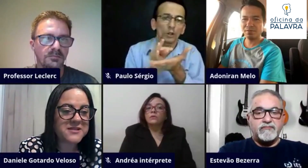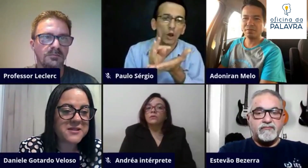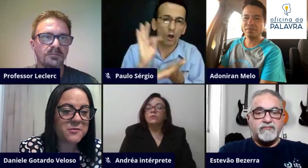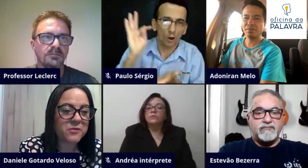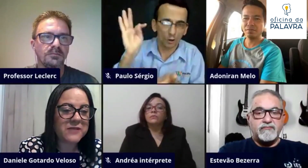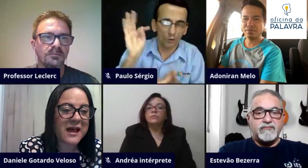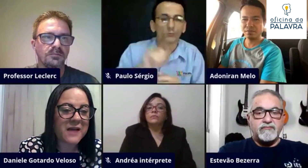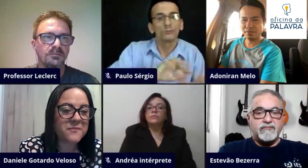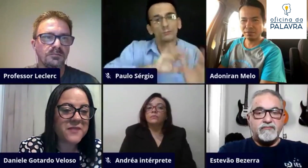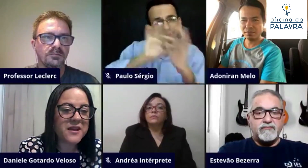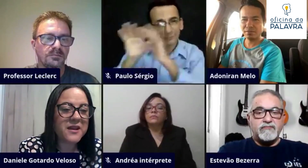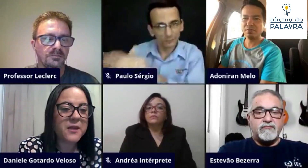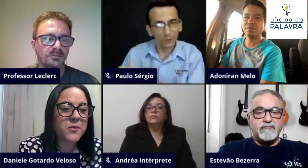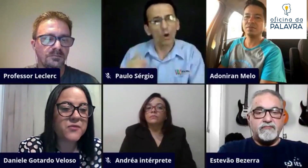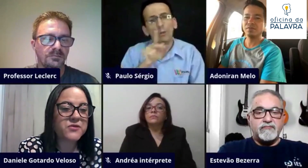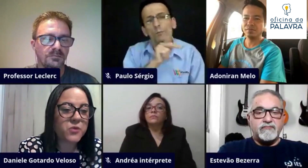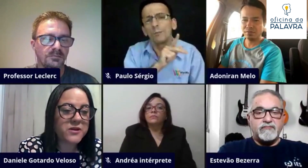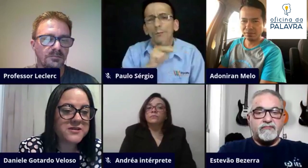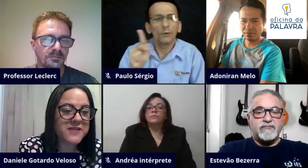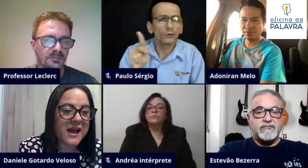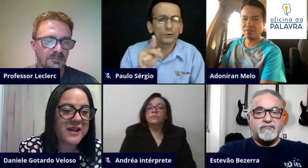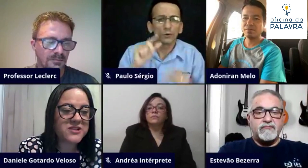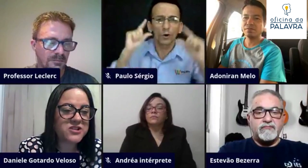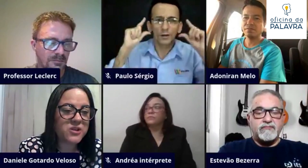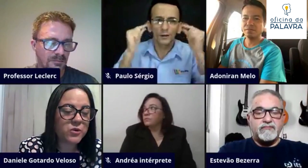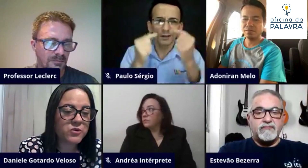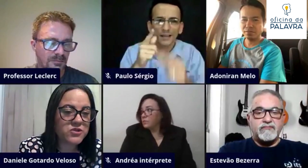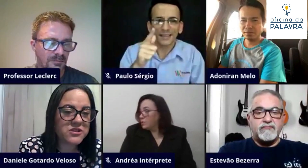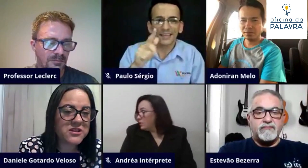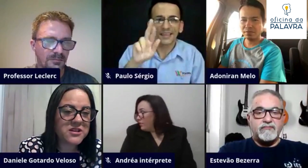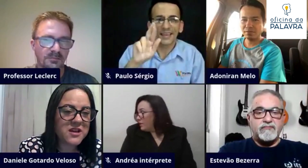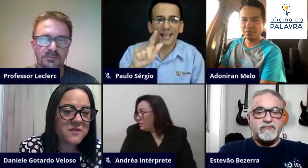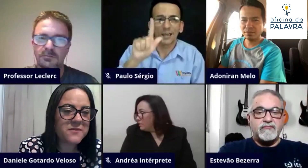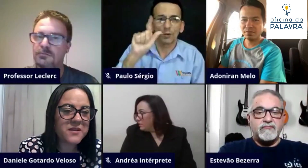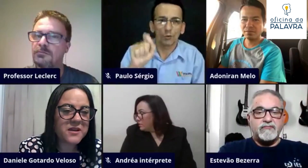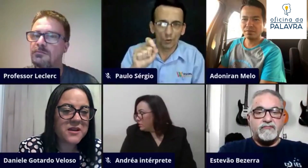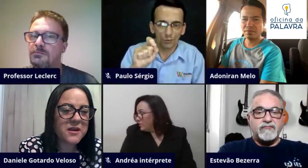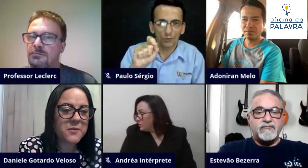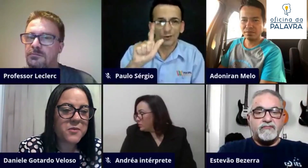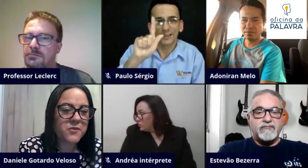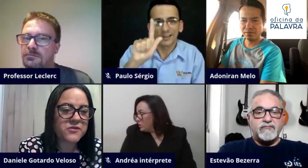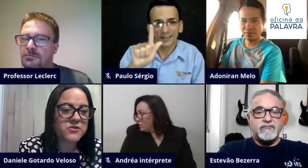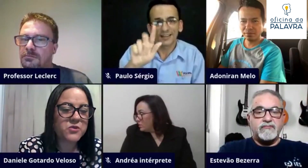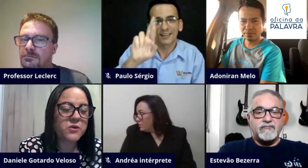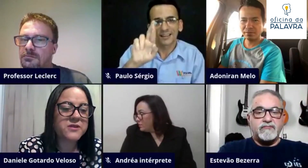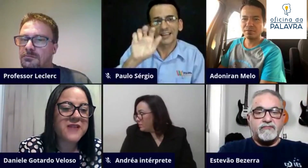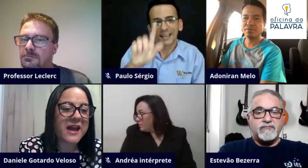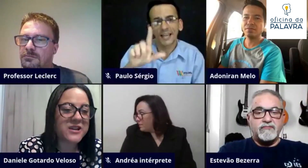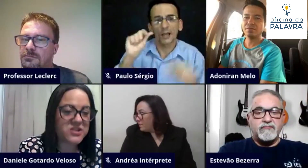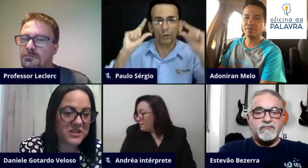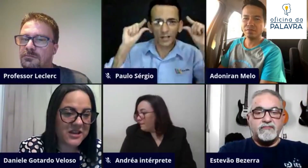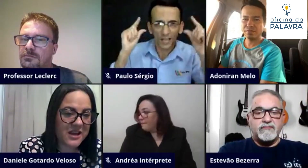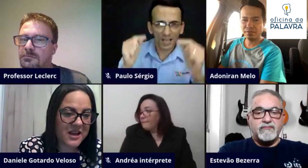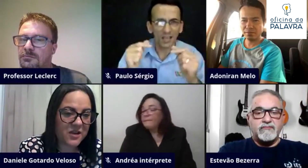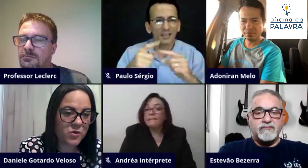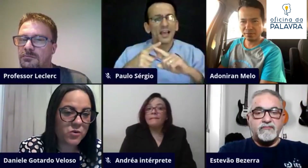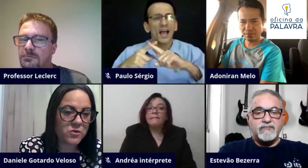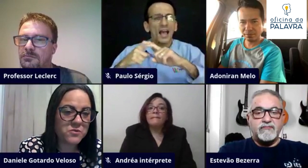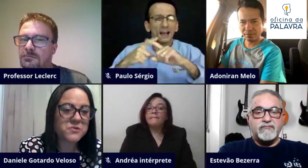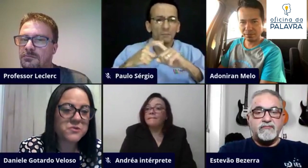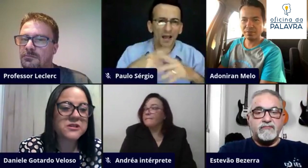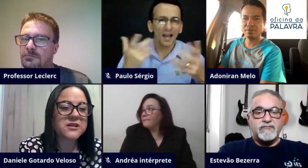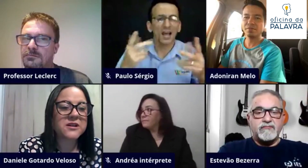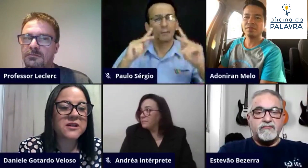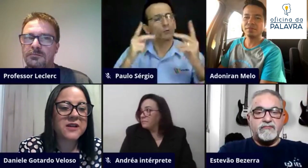ouvintes, participam lá, professores na área de teologia, professores na área de